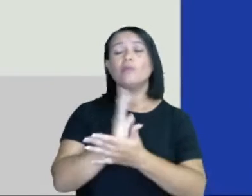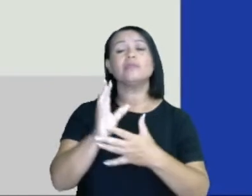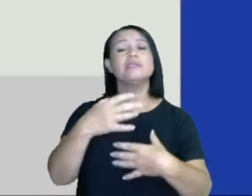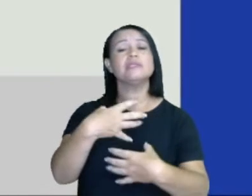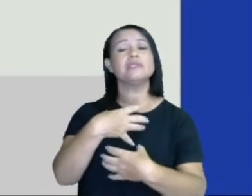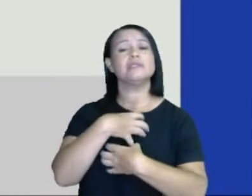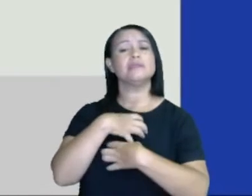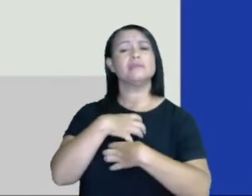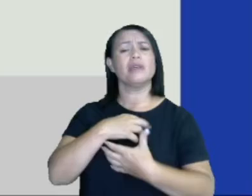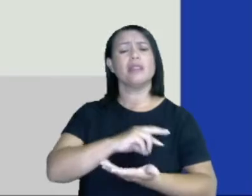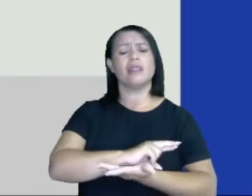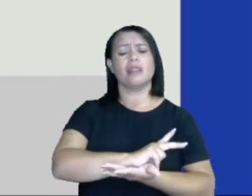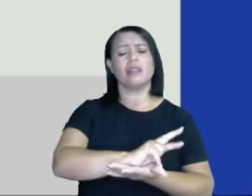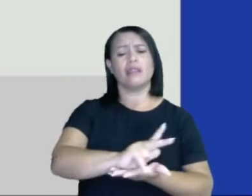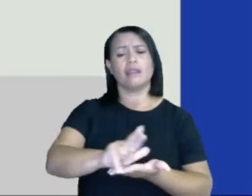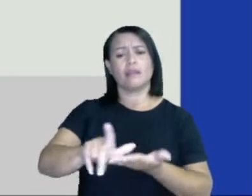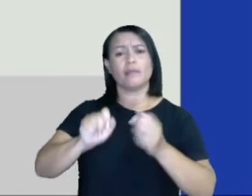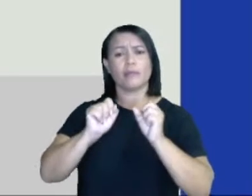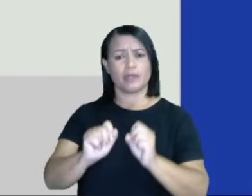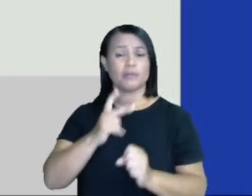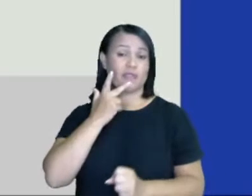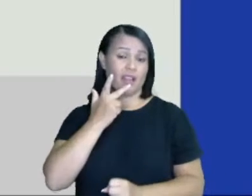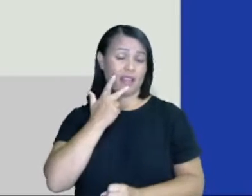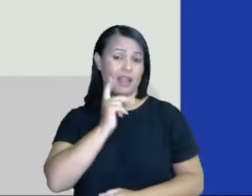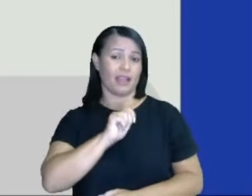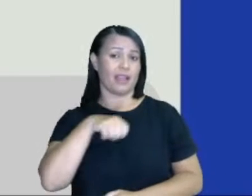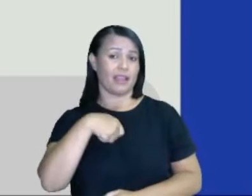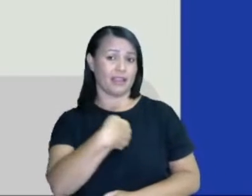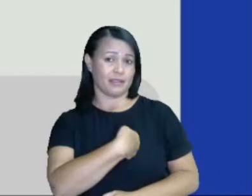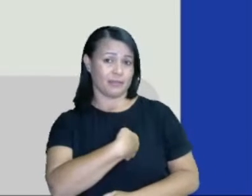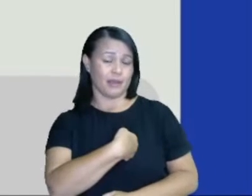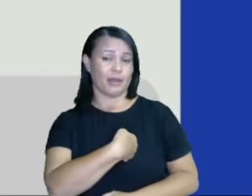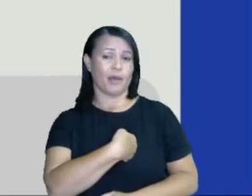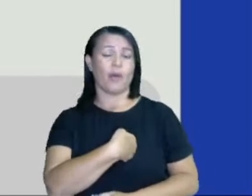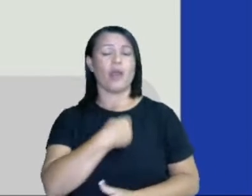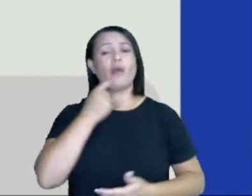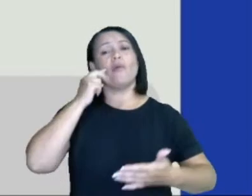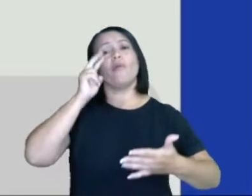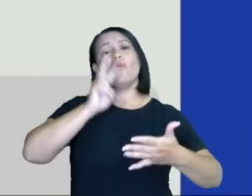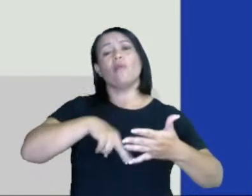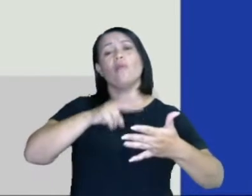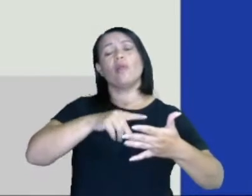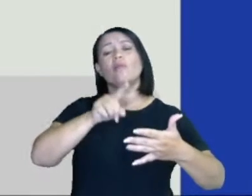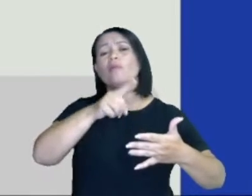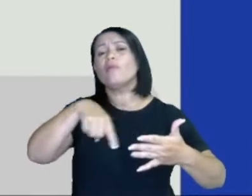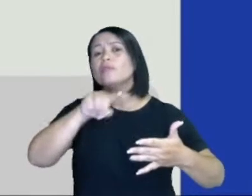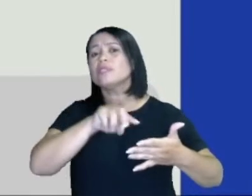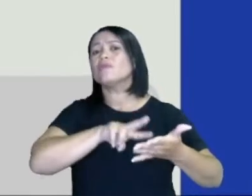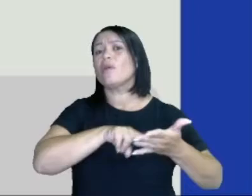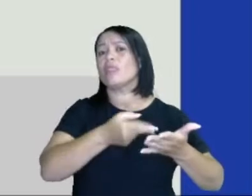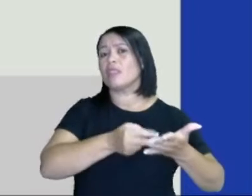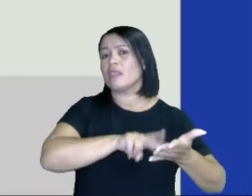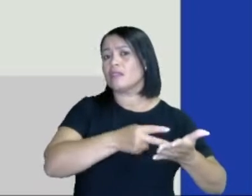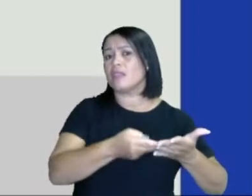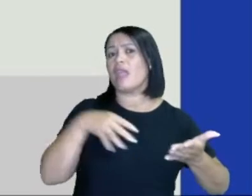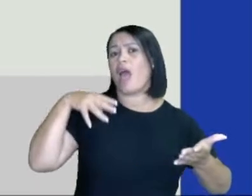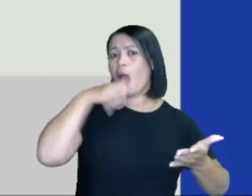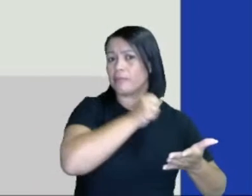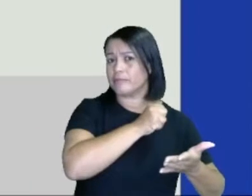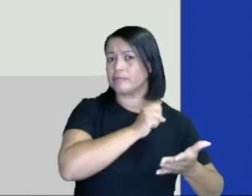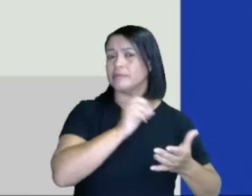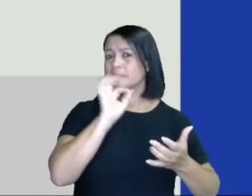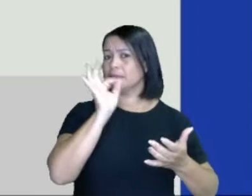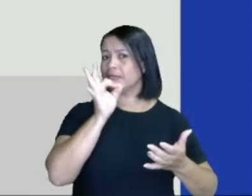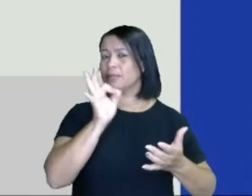sentimentos diversos que a gente pode falar em língua espanhola. E aí, eu vou lendo para vocês e vou traduzindo